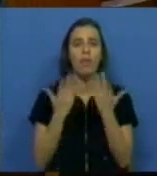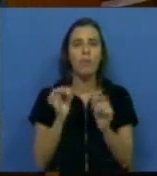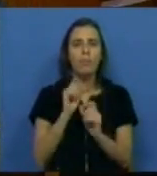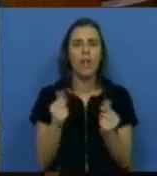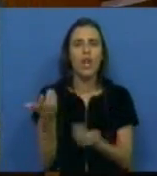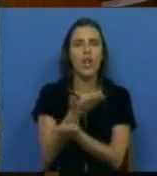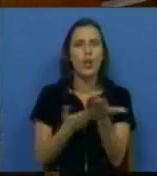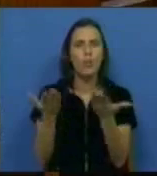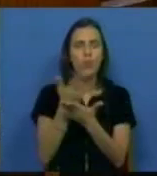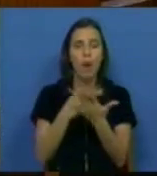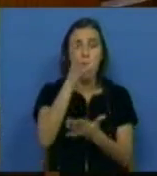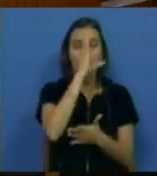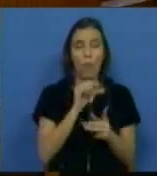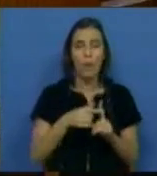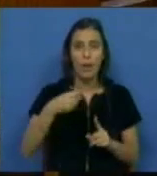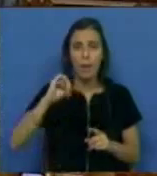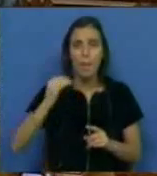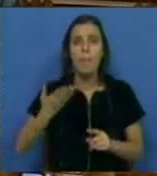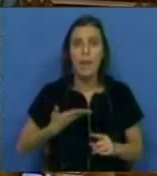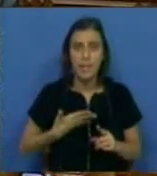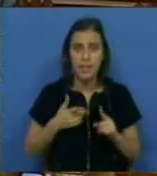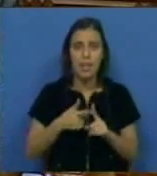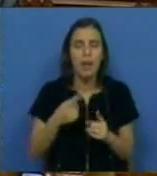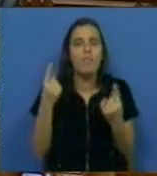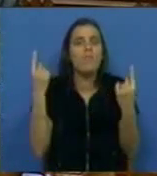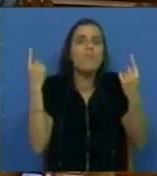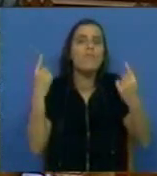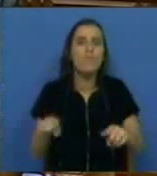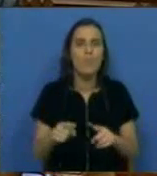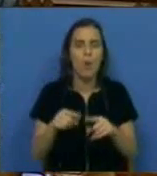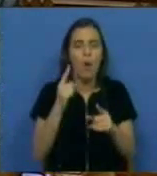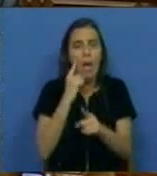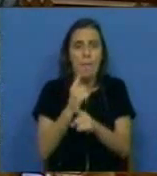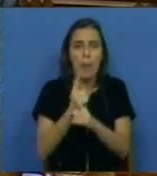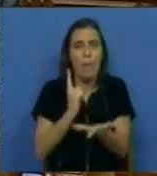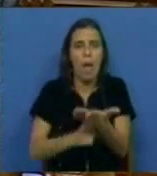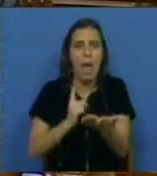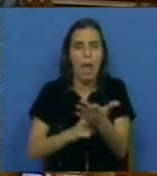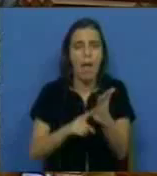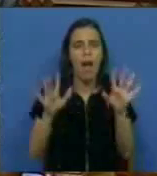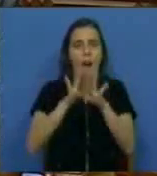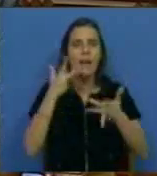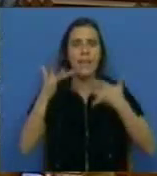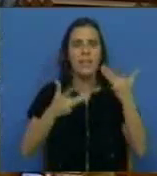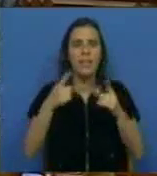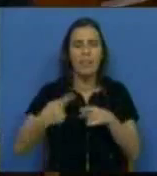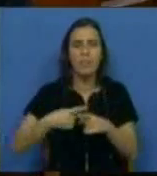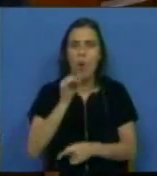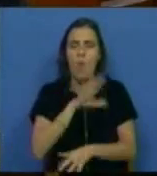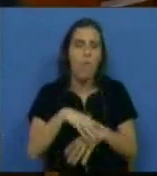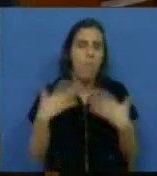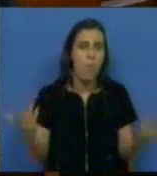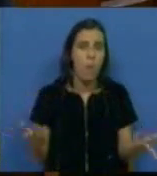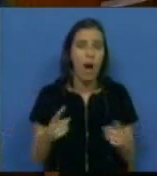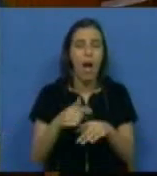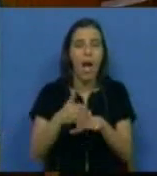da negociação entre Governo e PSD não passou nunca disso mesmo. Uma encenação desinteressante e